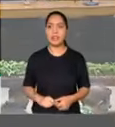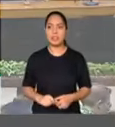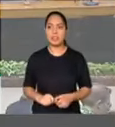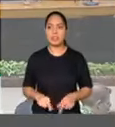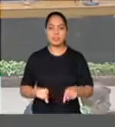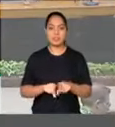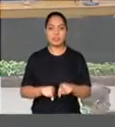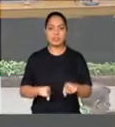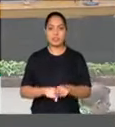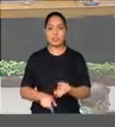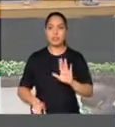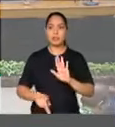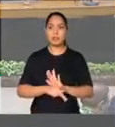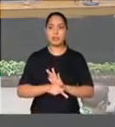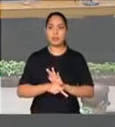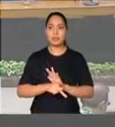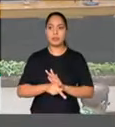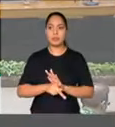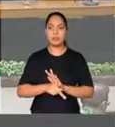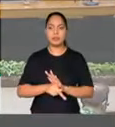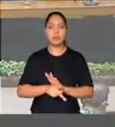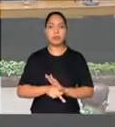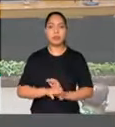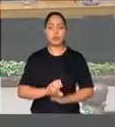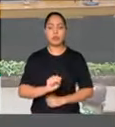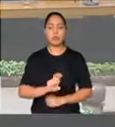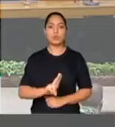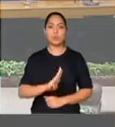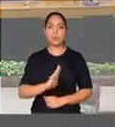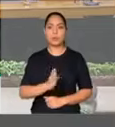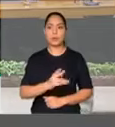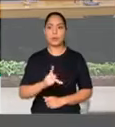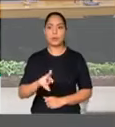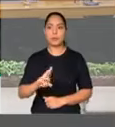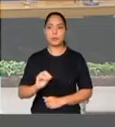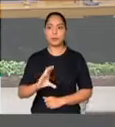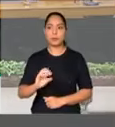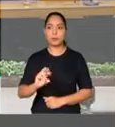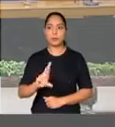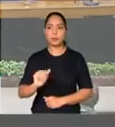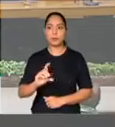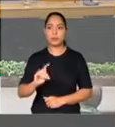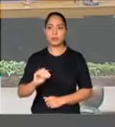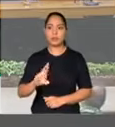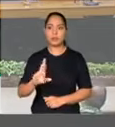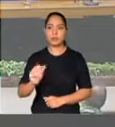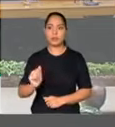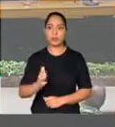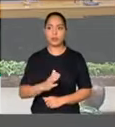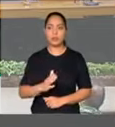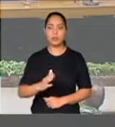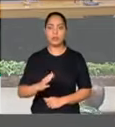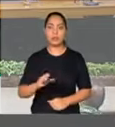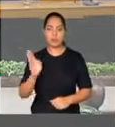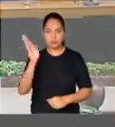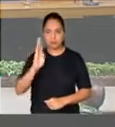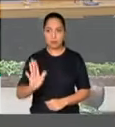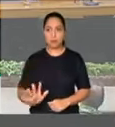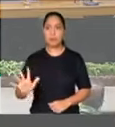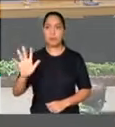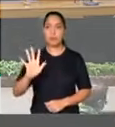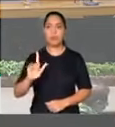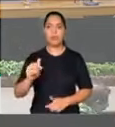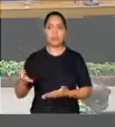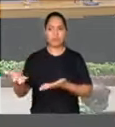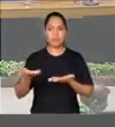e subprocuradora da República. Chamar com alegria, representando todas as pessoas que aqui